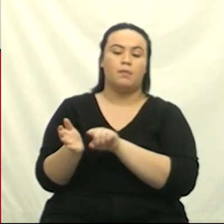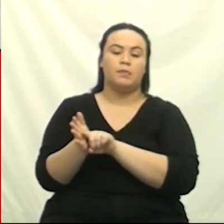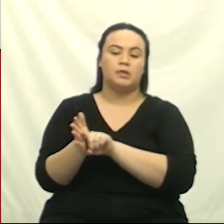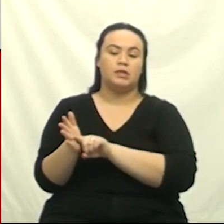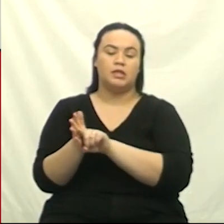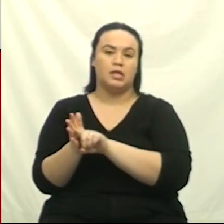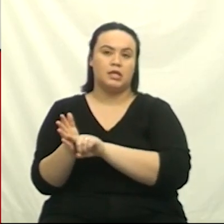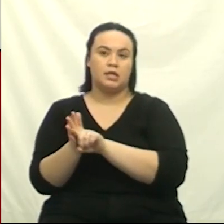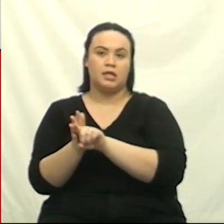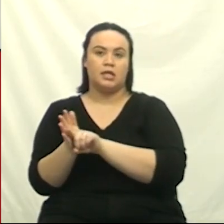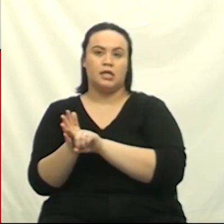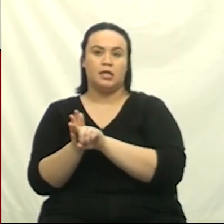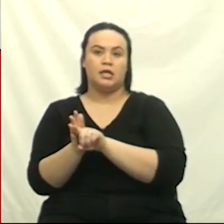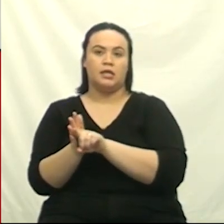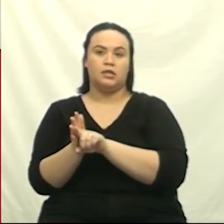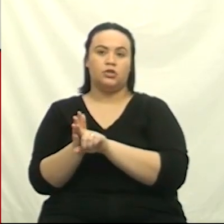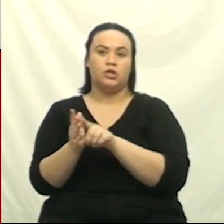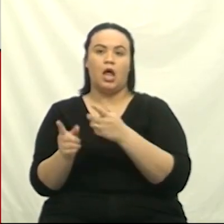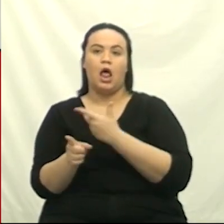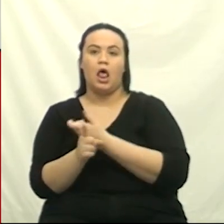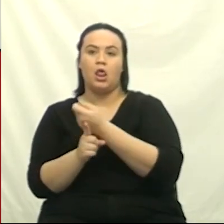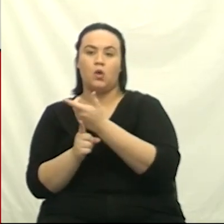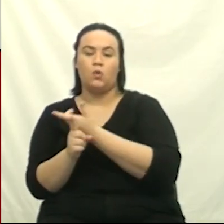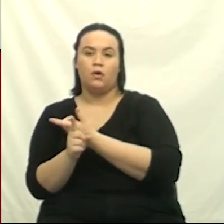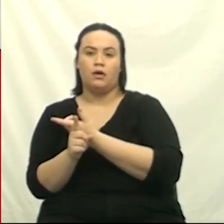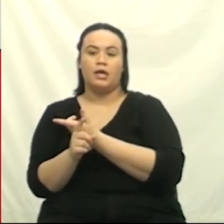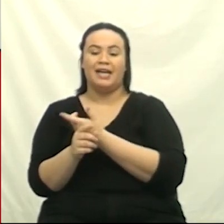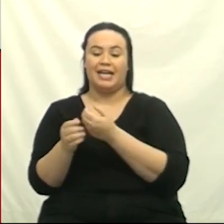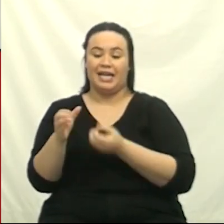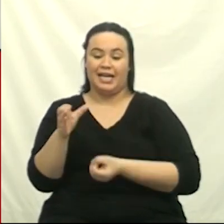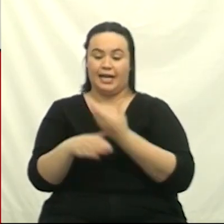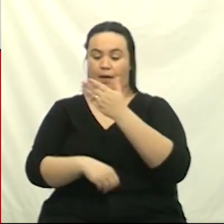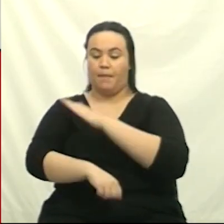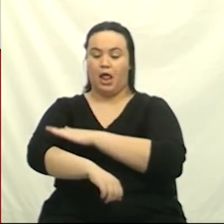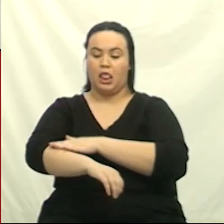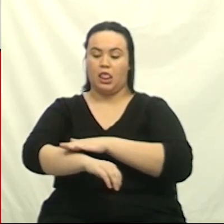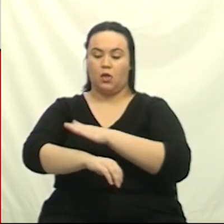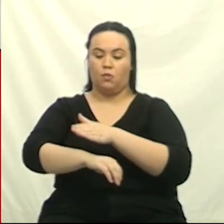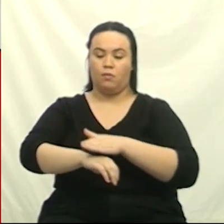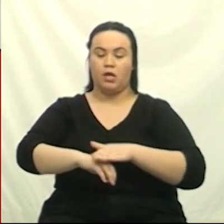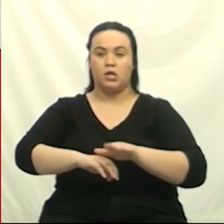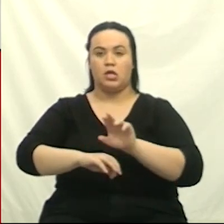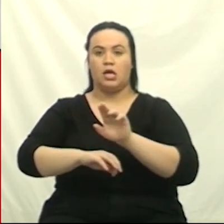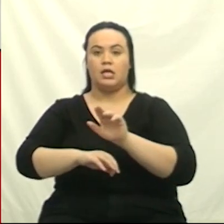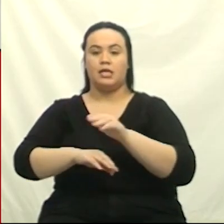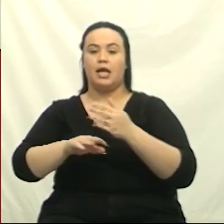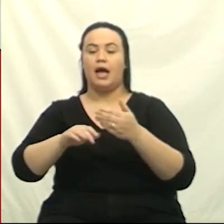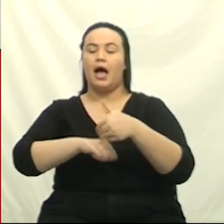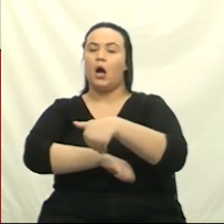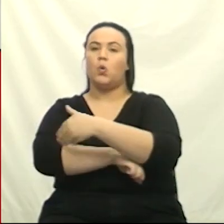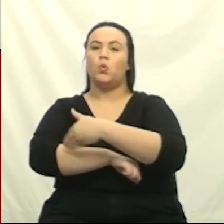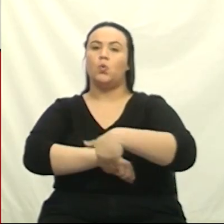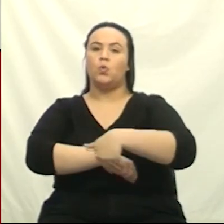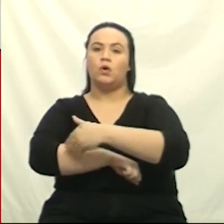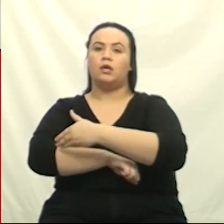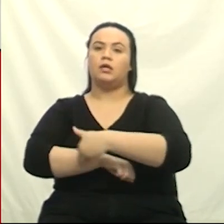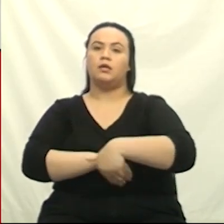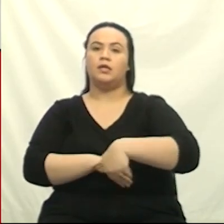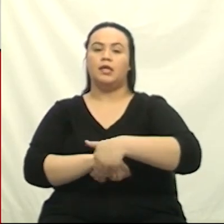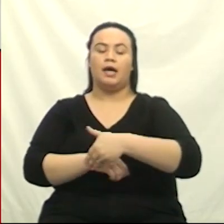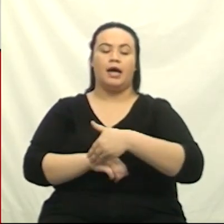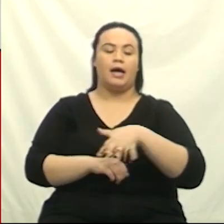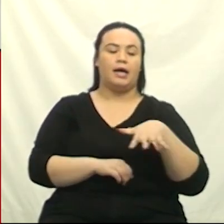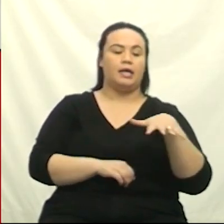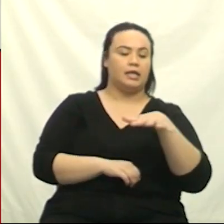acerca da alocação de uma lombada física ou eletrônica na rodovia Antônio da Aró sentido Cristil